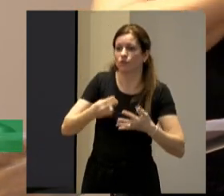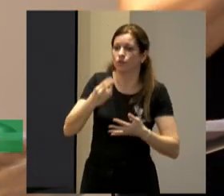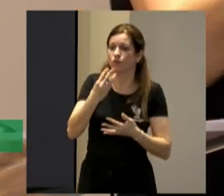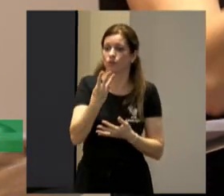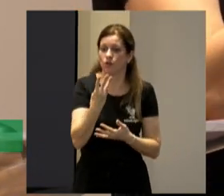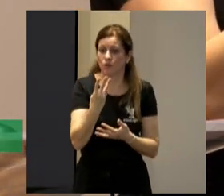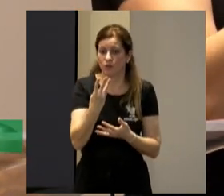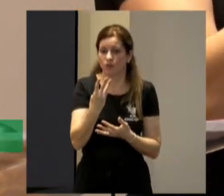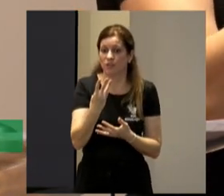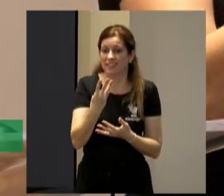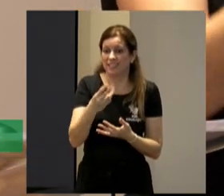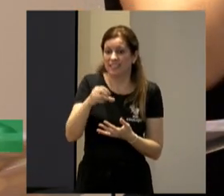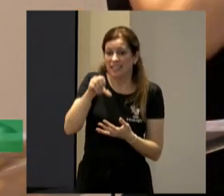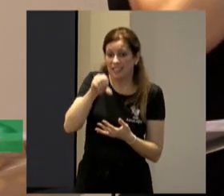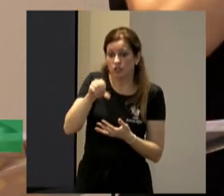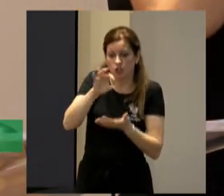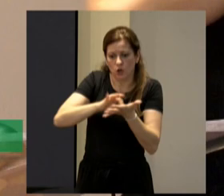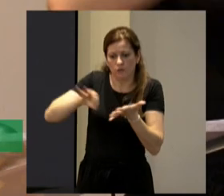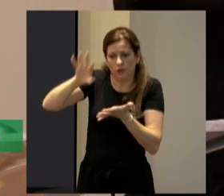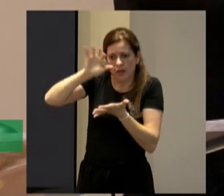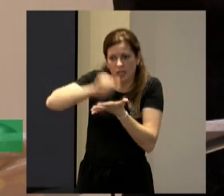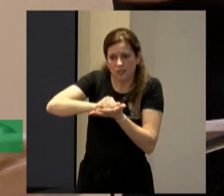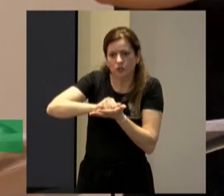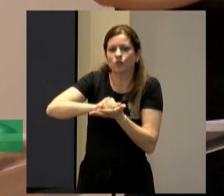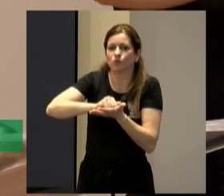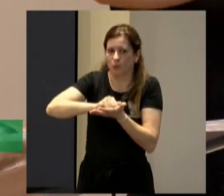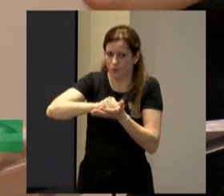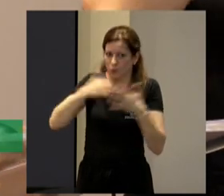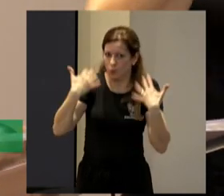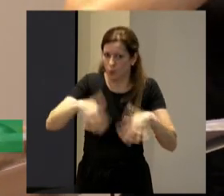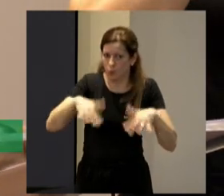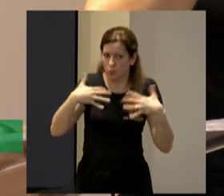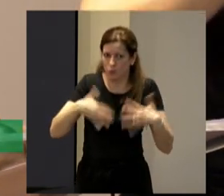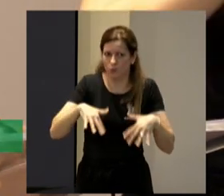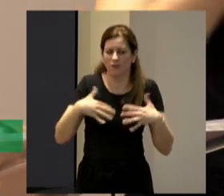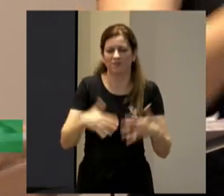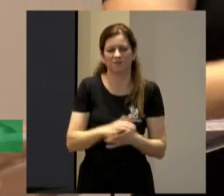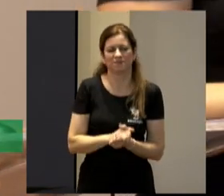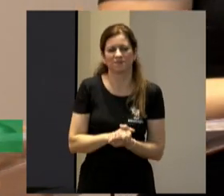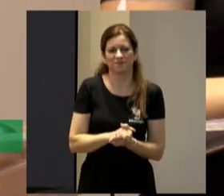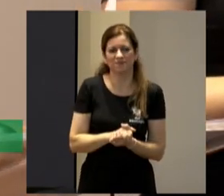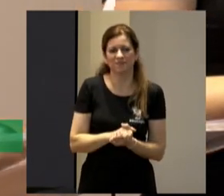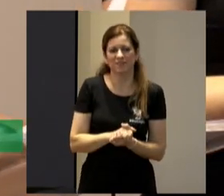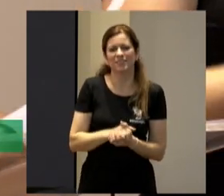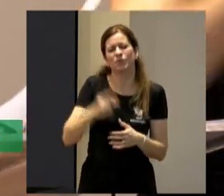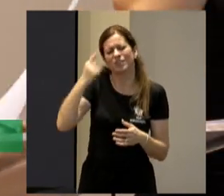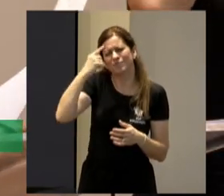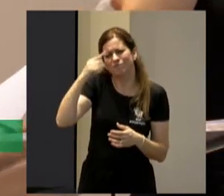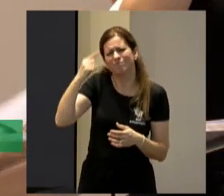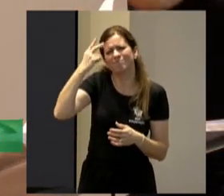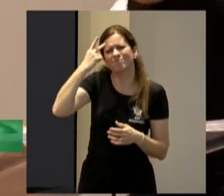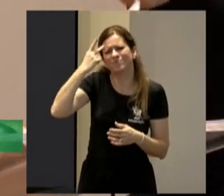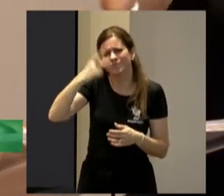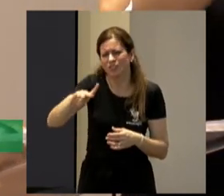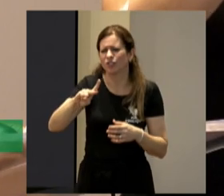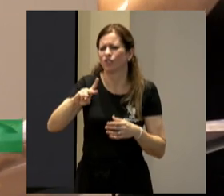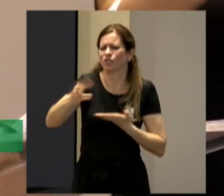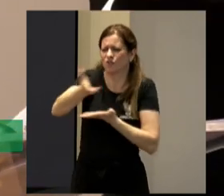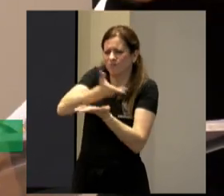39 submissões, então é um recorde. E nesses dias nós teremos, então, encontros,